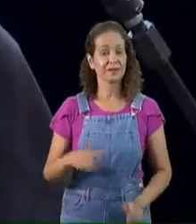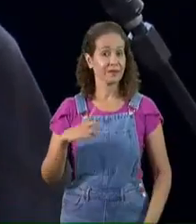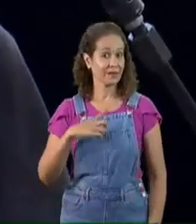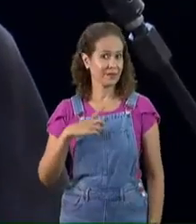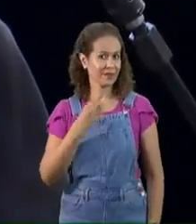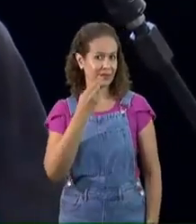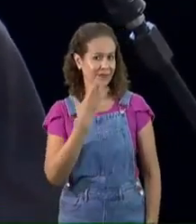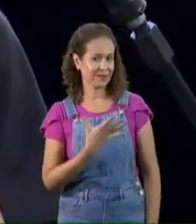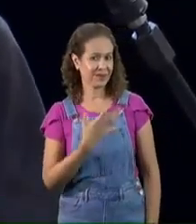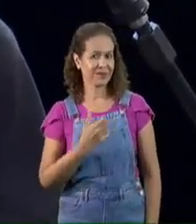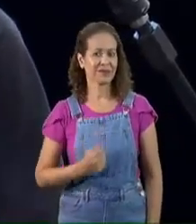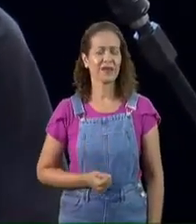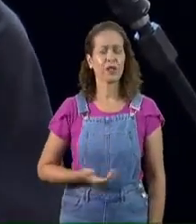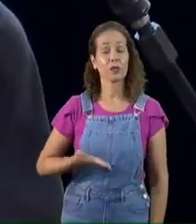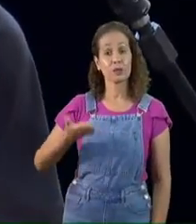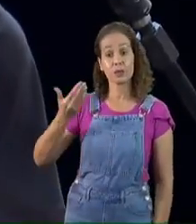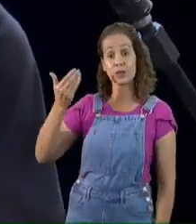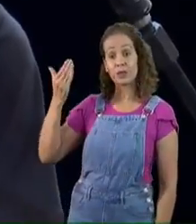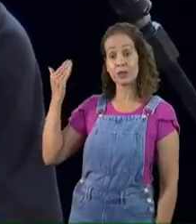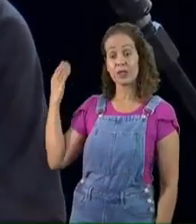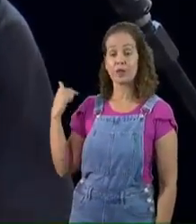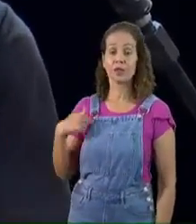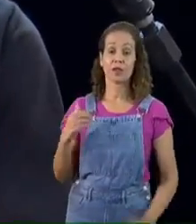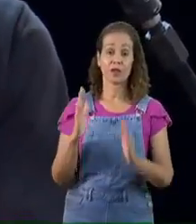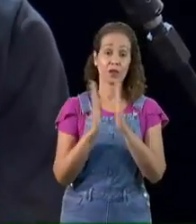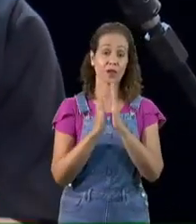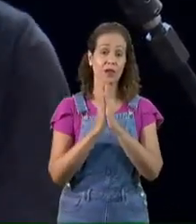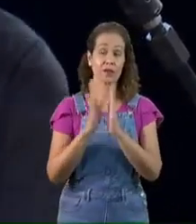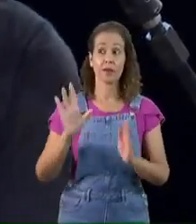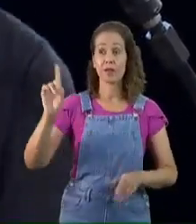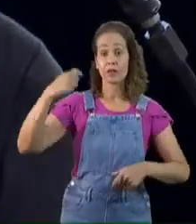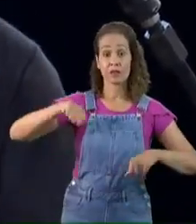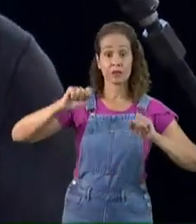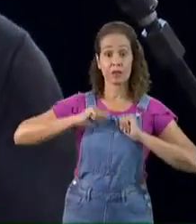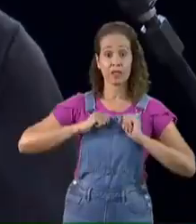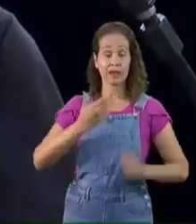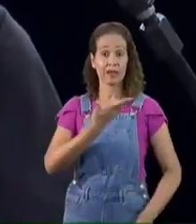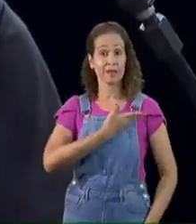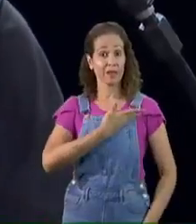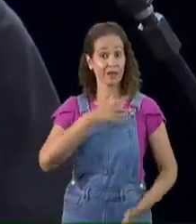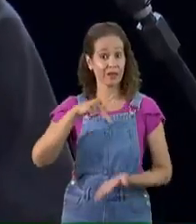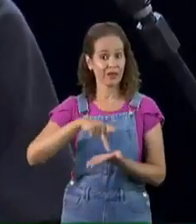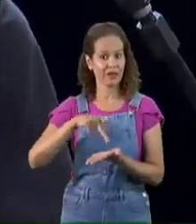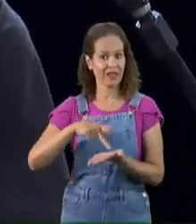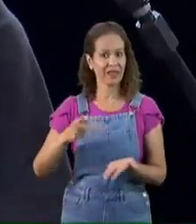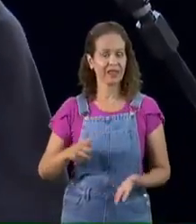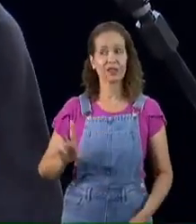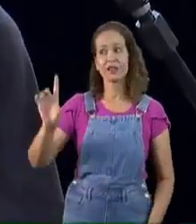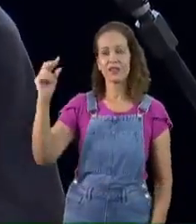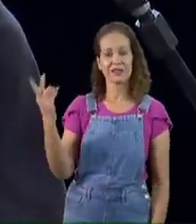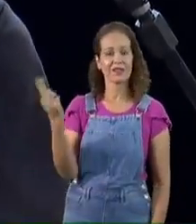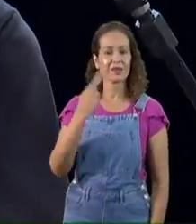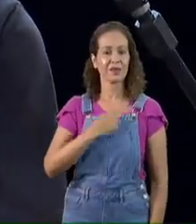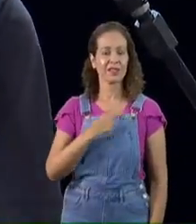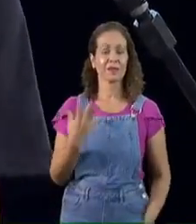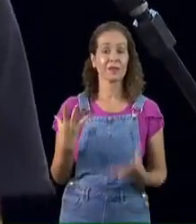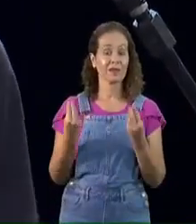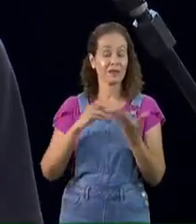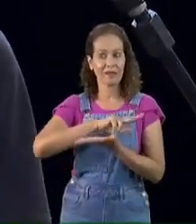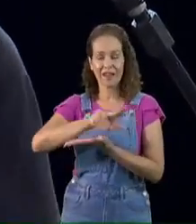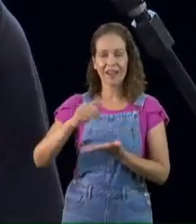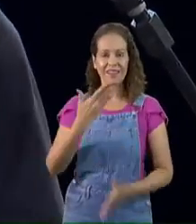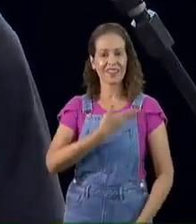muito boa. Há muito tempo eu orava para Deus me dar amigos de verdade. E Deus respondeu essa oração me dando um monte de